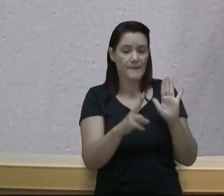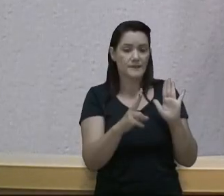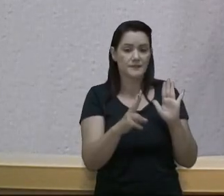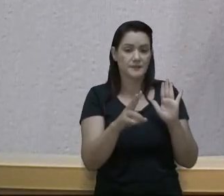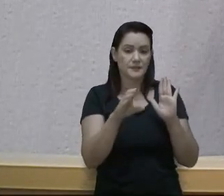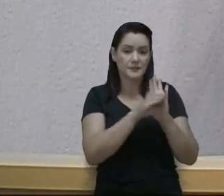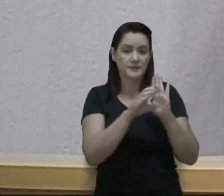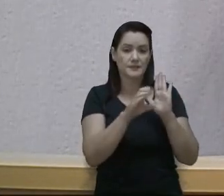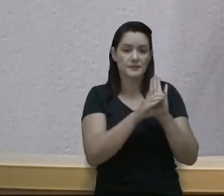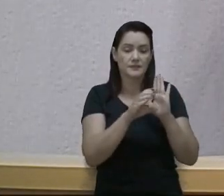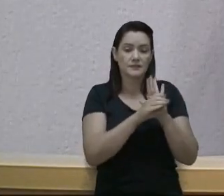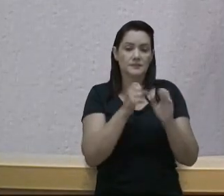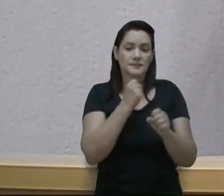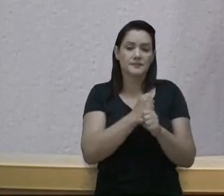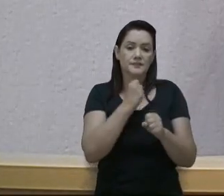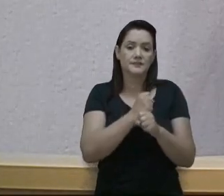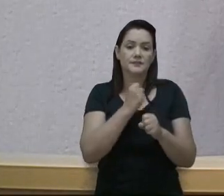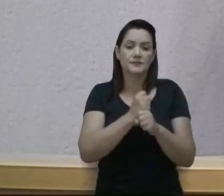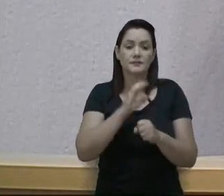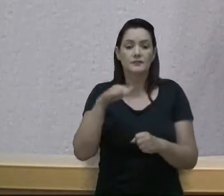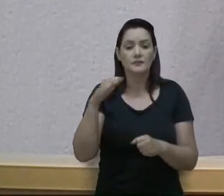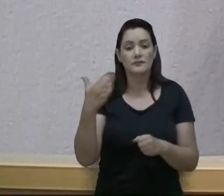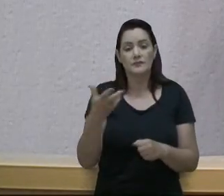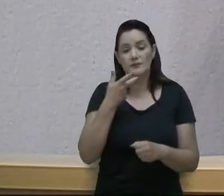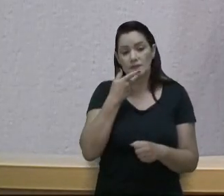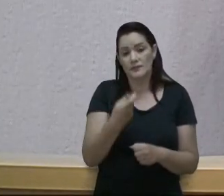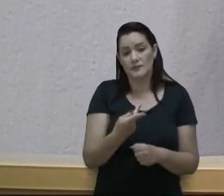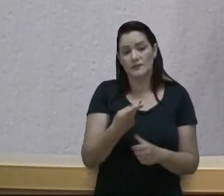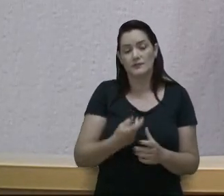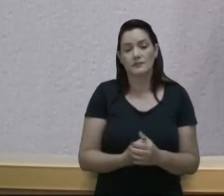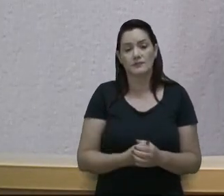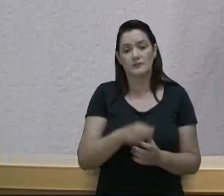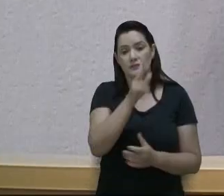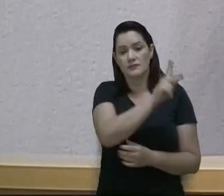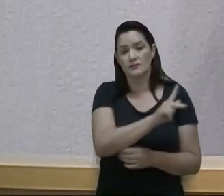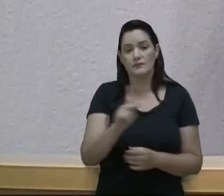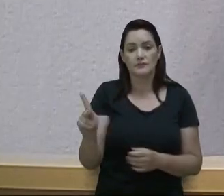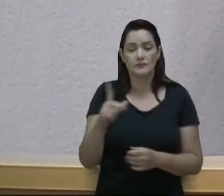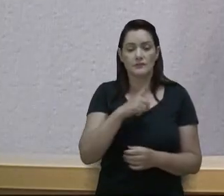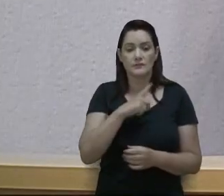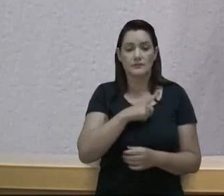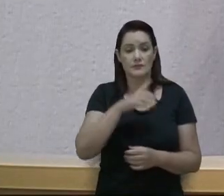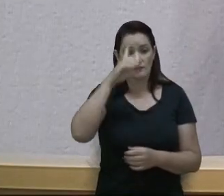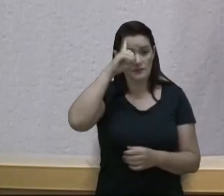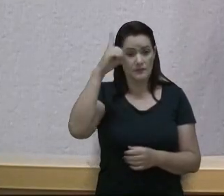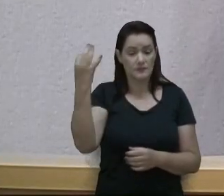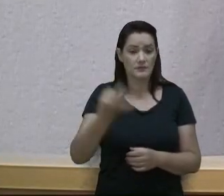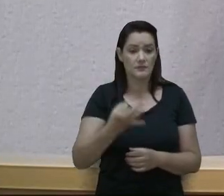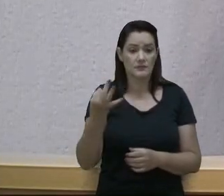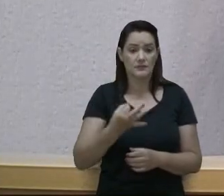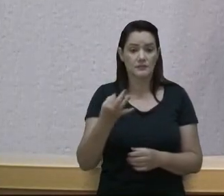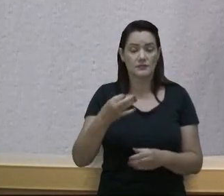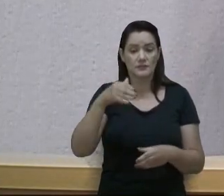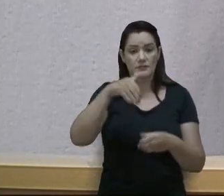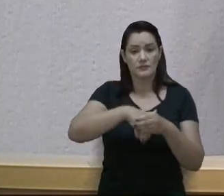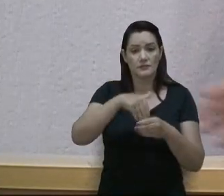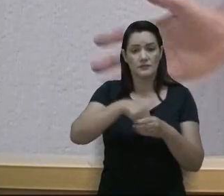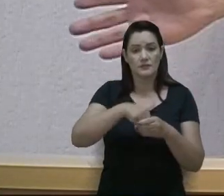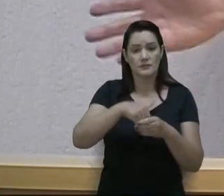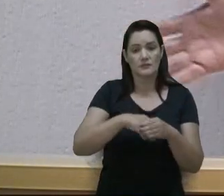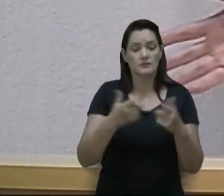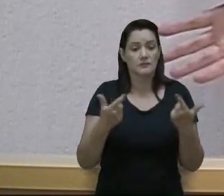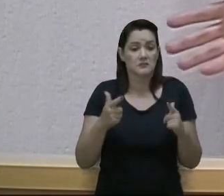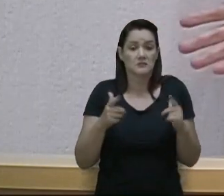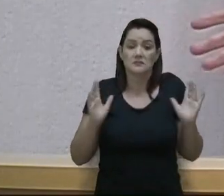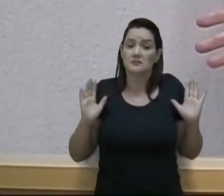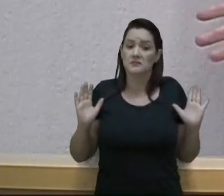de Obras, mas quando vai ser votado o Código? Alguém, ô, senhor presidente, tem uma data certa para votar esse novo Código? Não